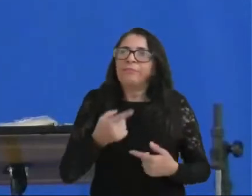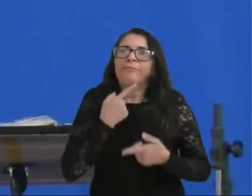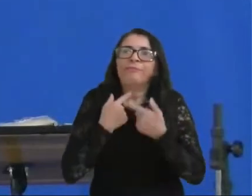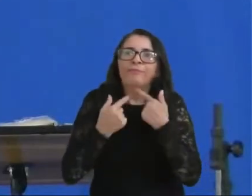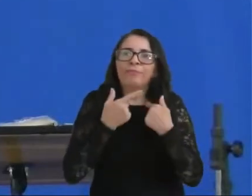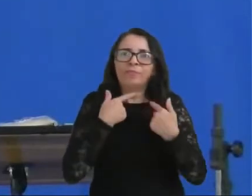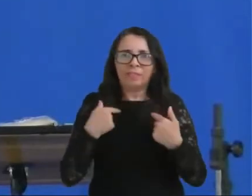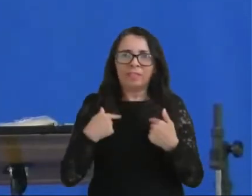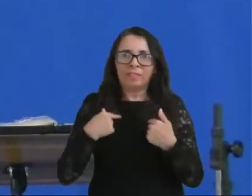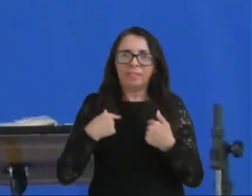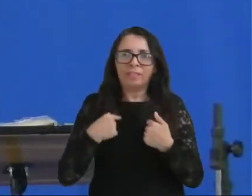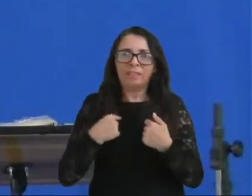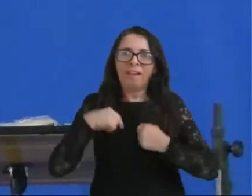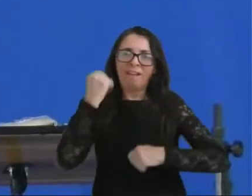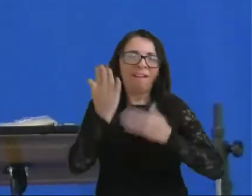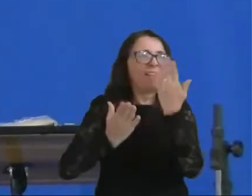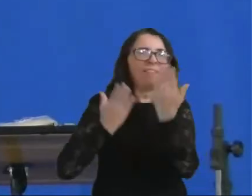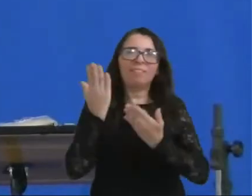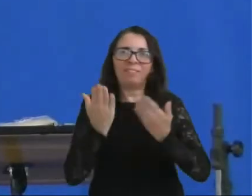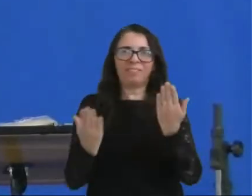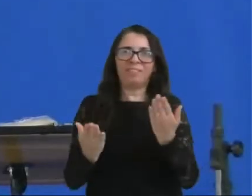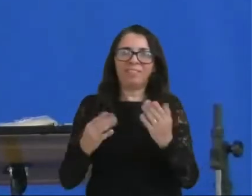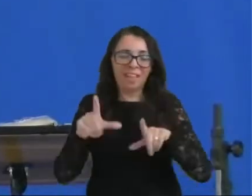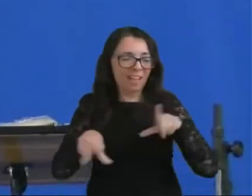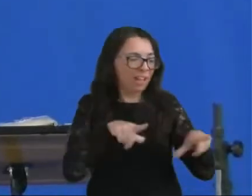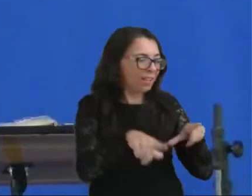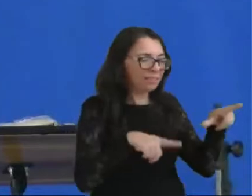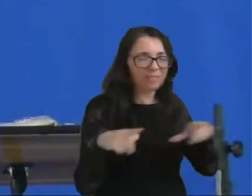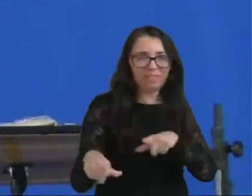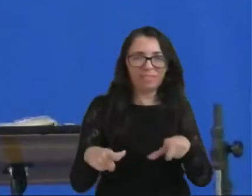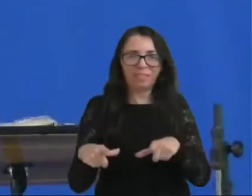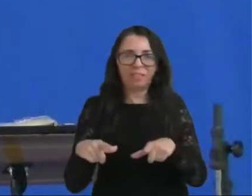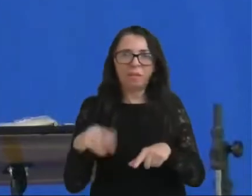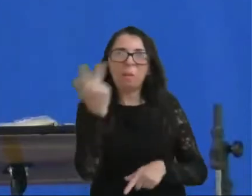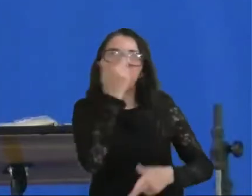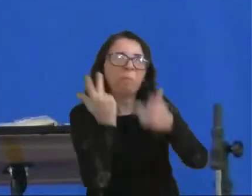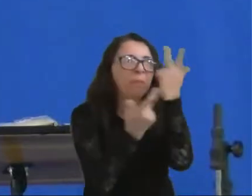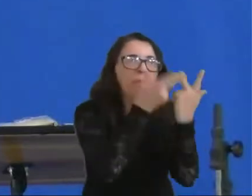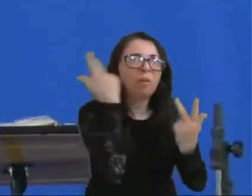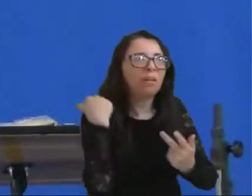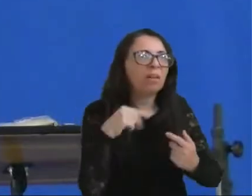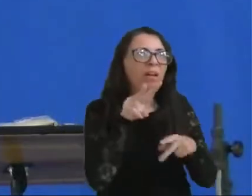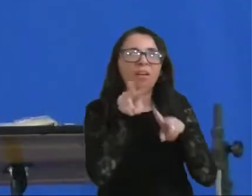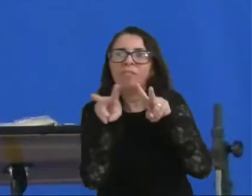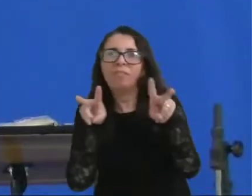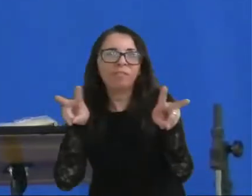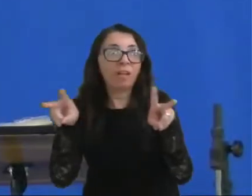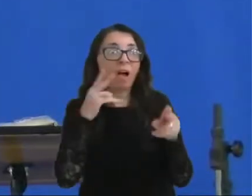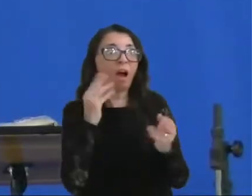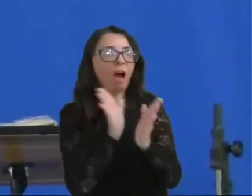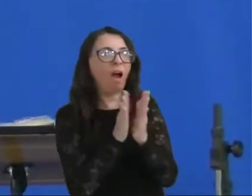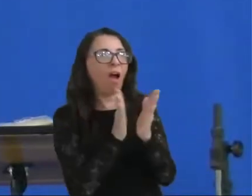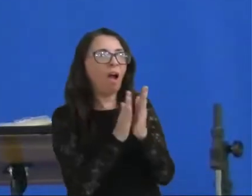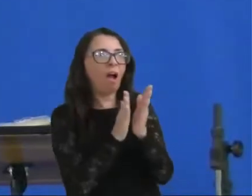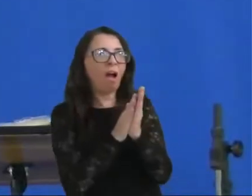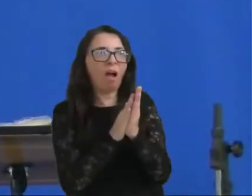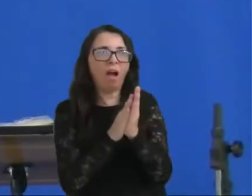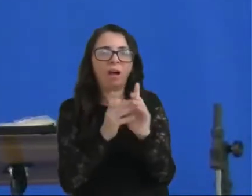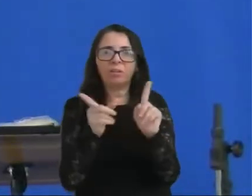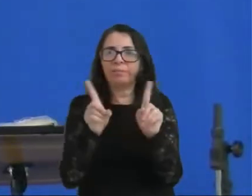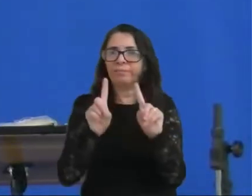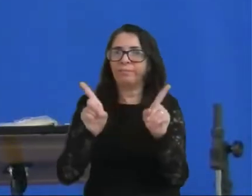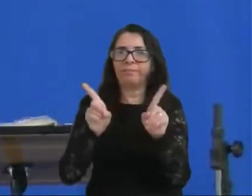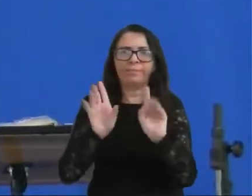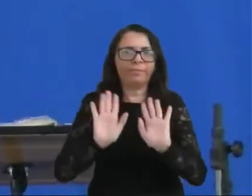tem buscado para si. Perdeu a capacidade de denunciar o pecado. A igreja perdeu a capacidade de estar denunciando